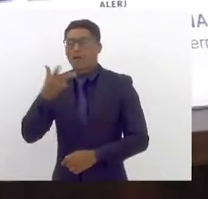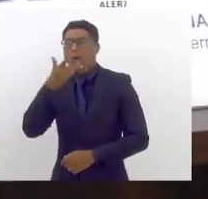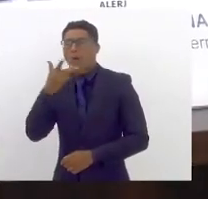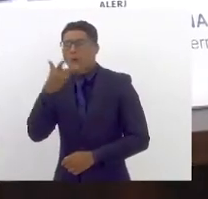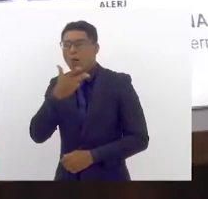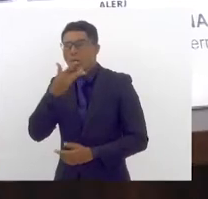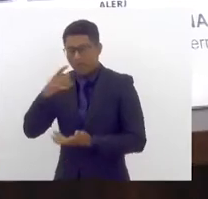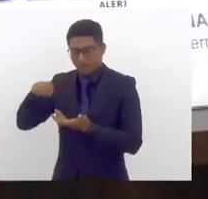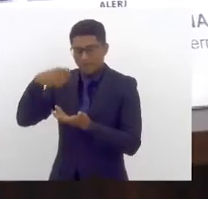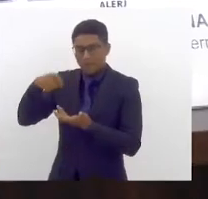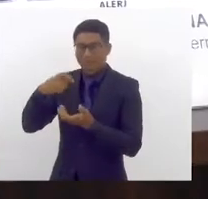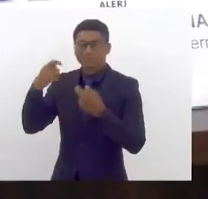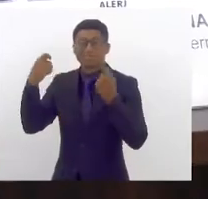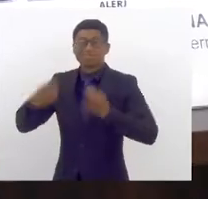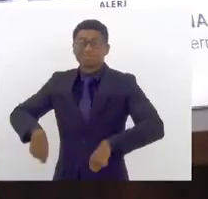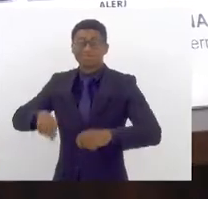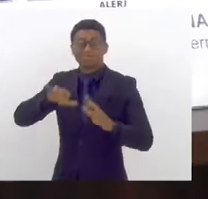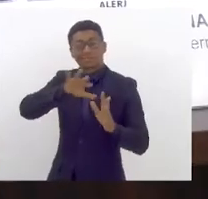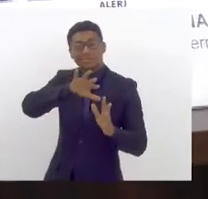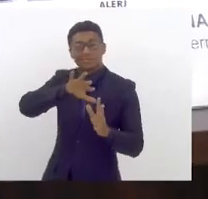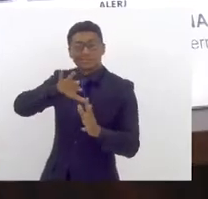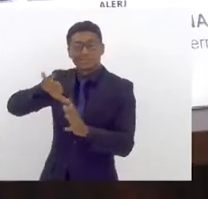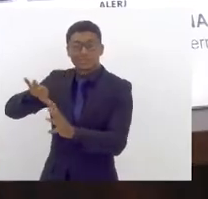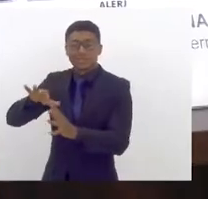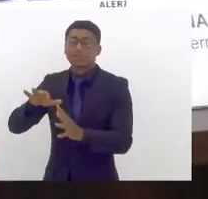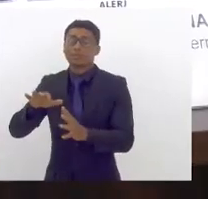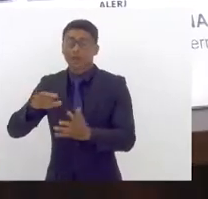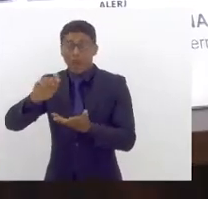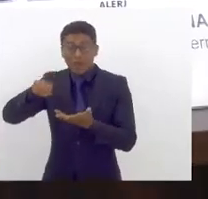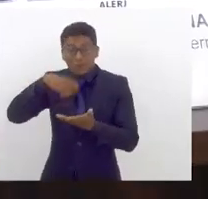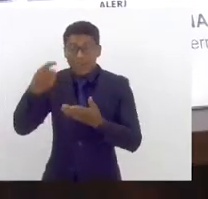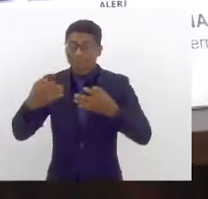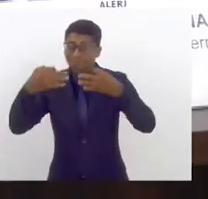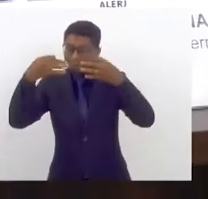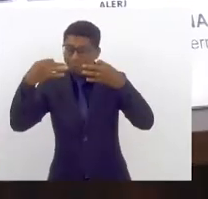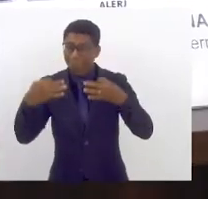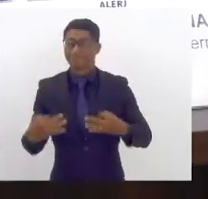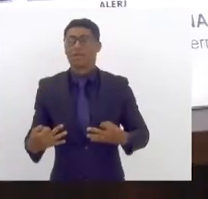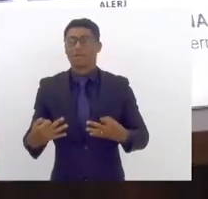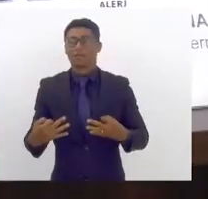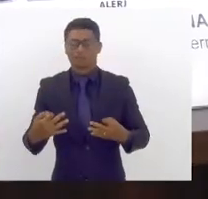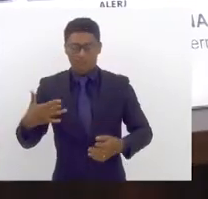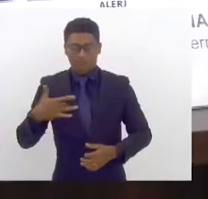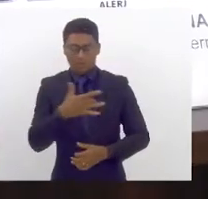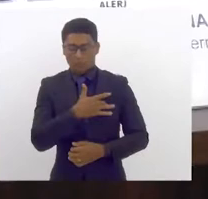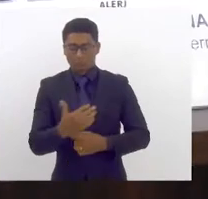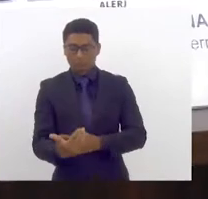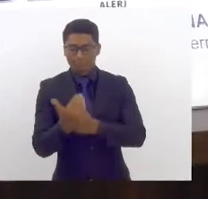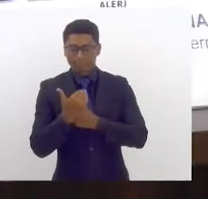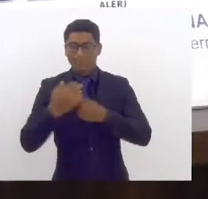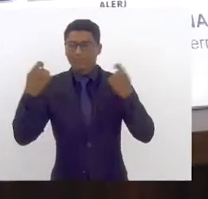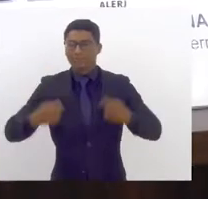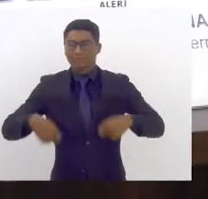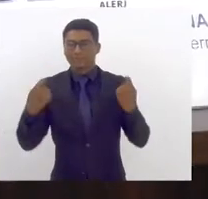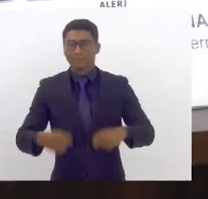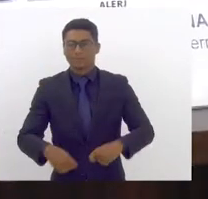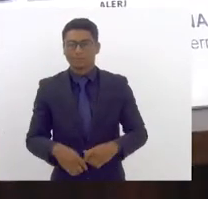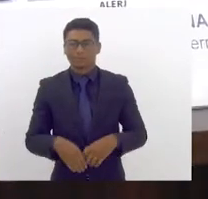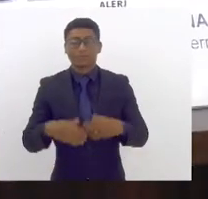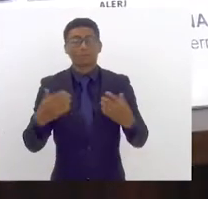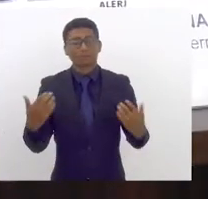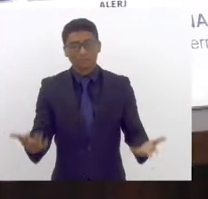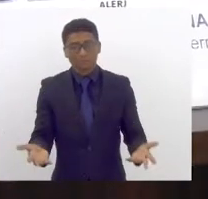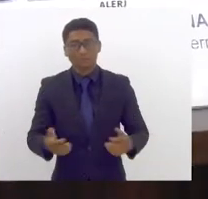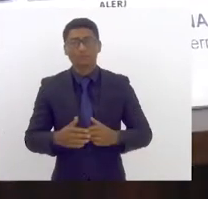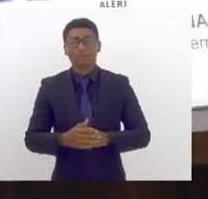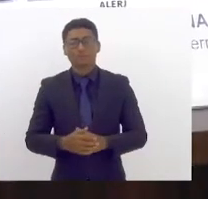né Você tem que abandonar coisa da alimentação errada e tem que optar por uma alimentação saudável então assim eu queria falar